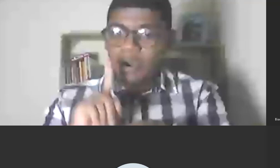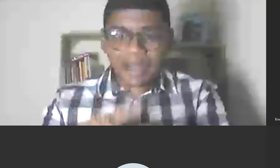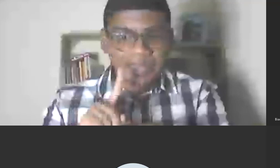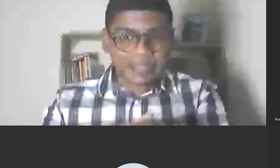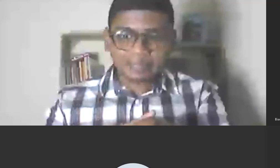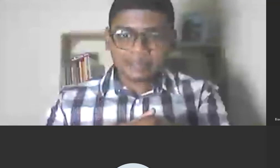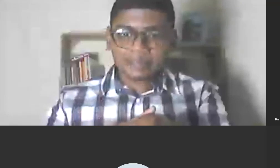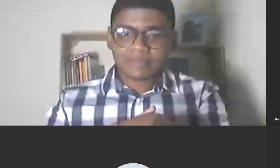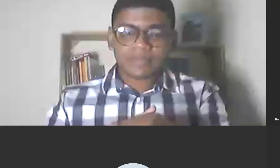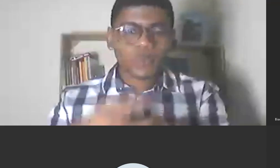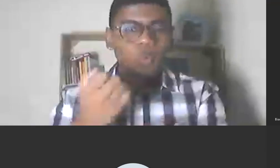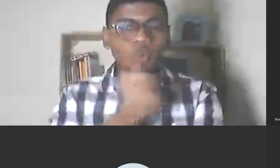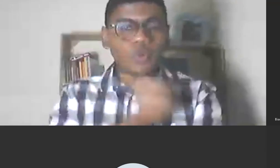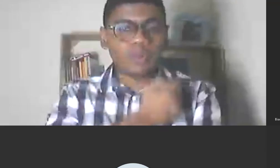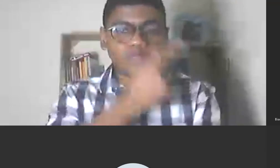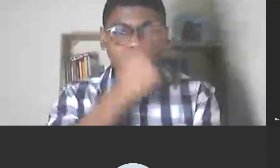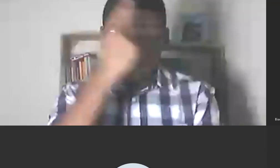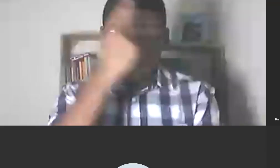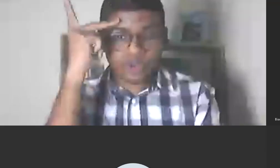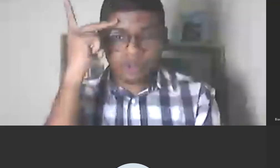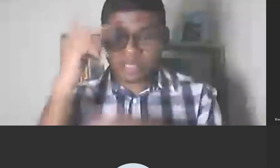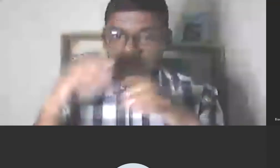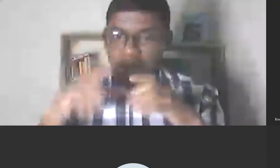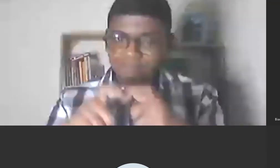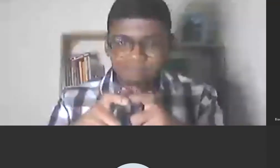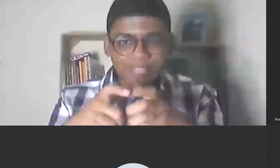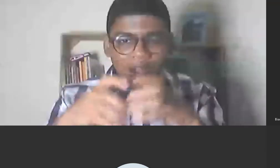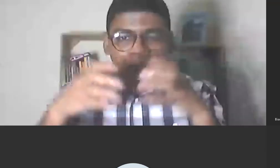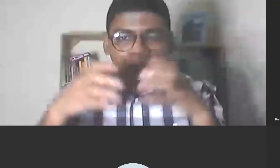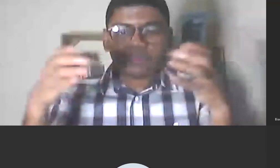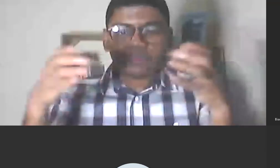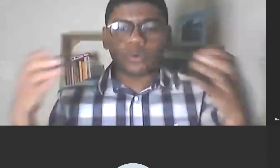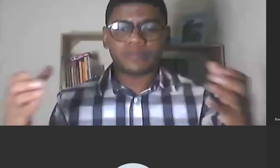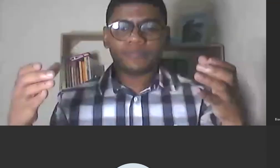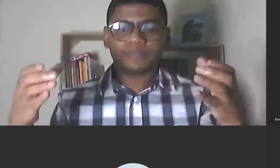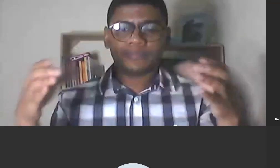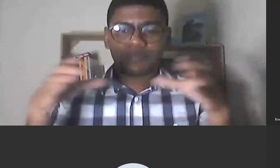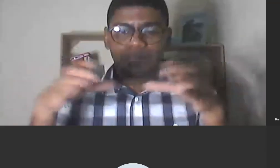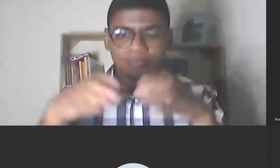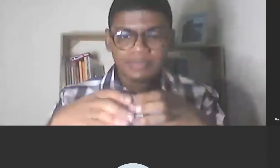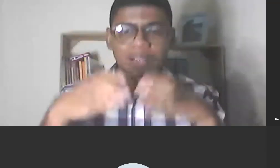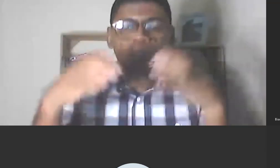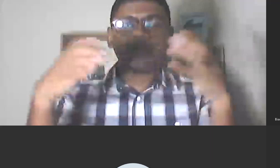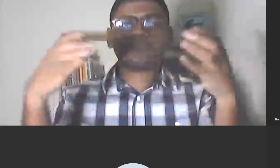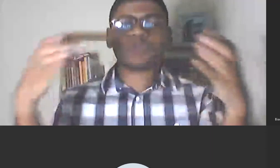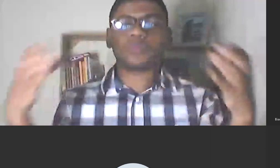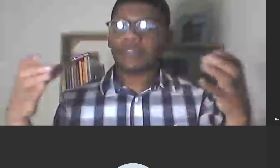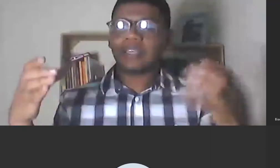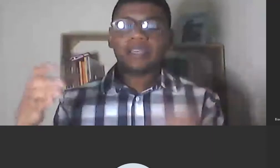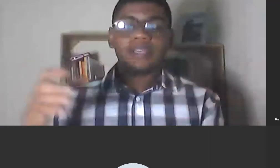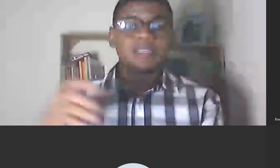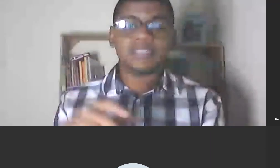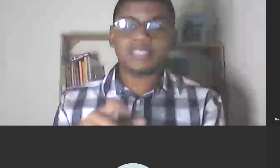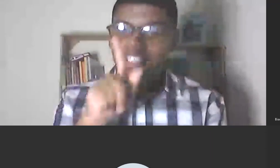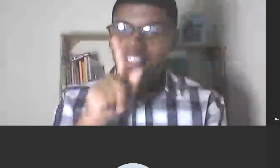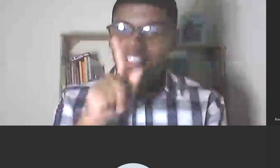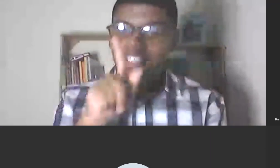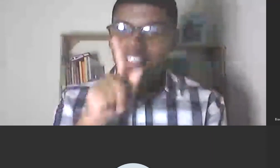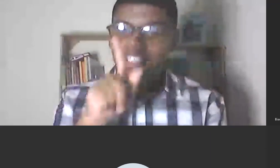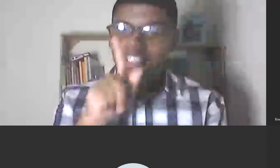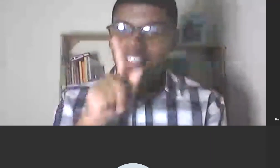Mas, na hora, o número de pessoas aumentou. Aumentou.